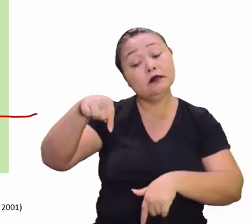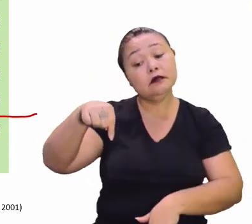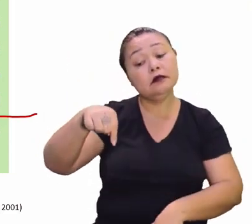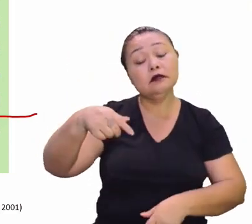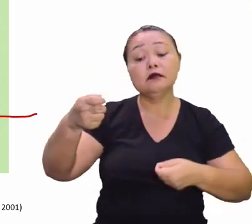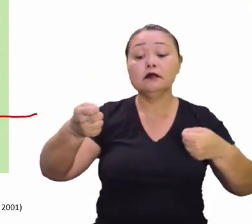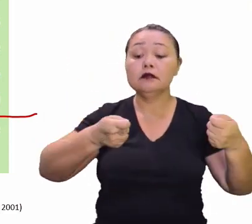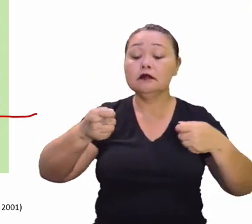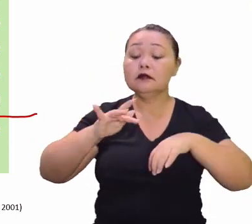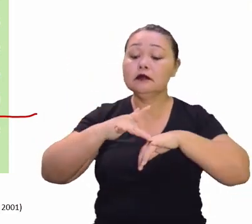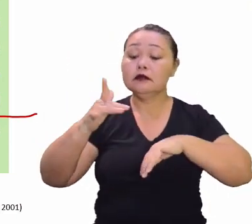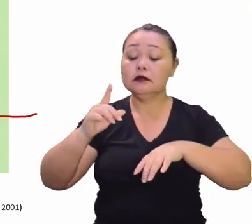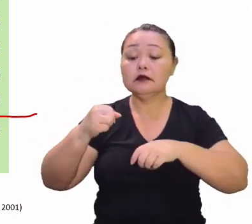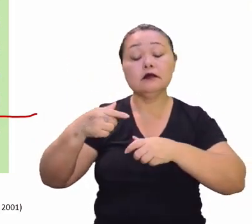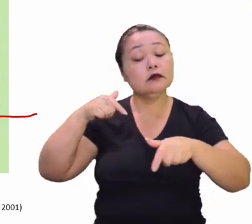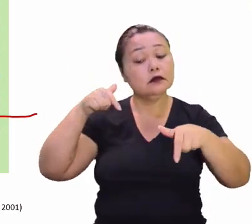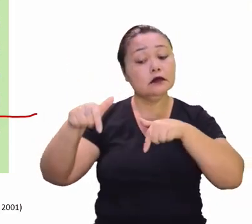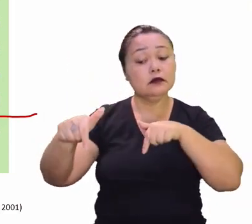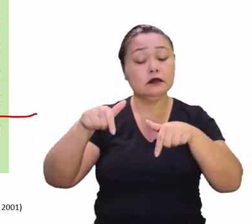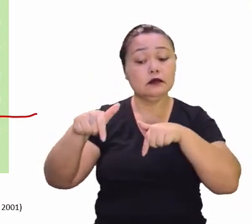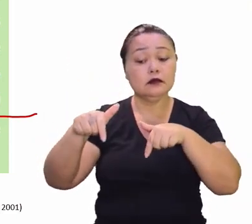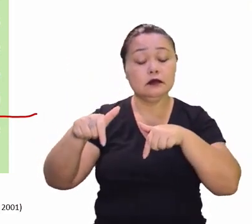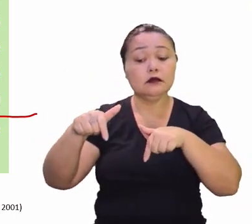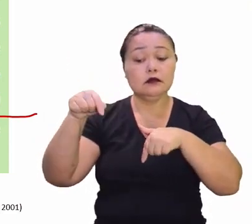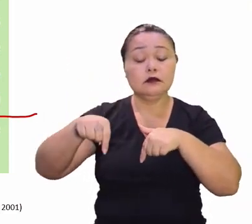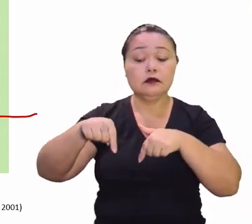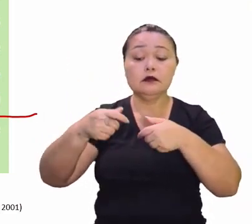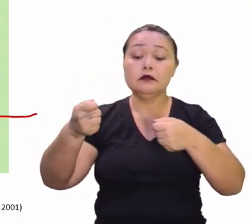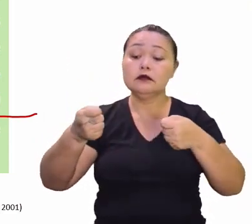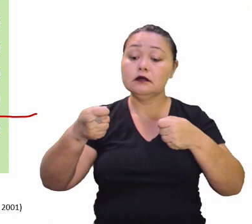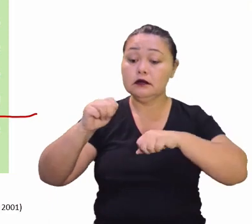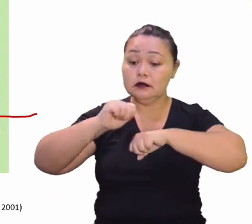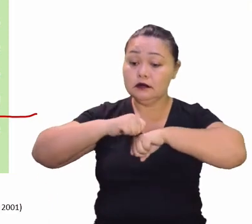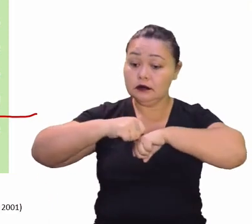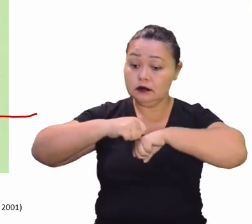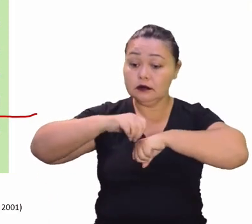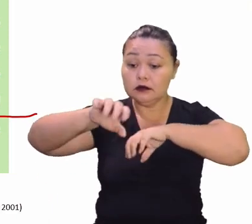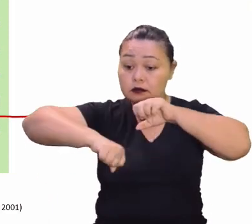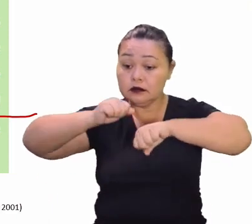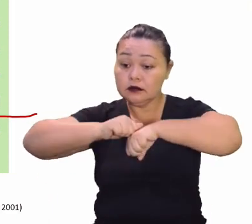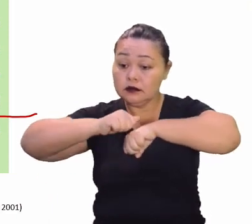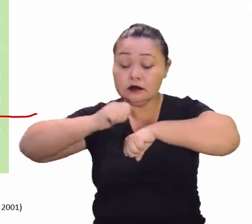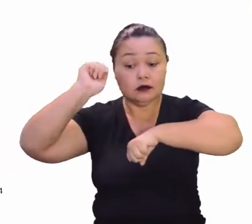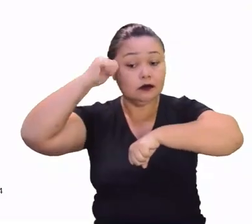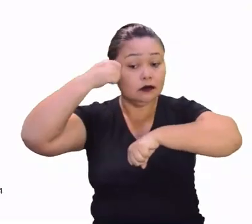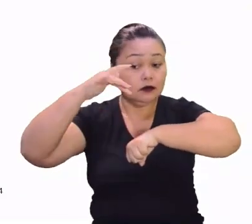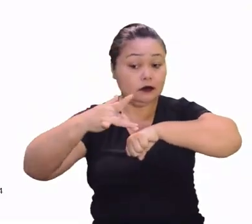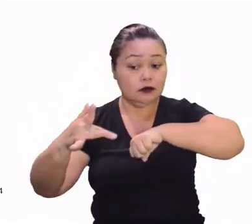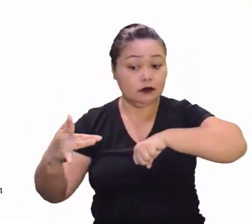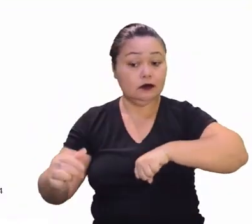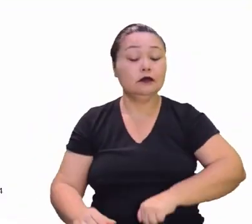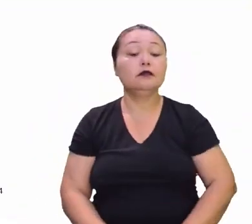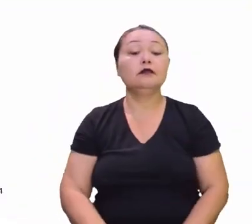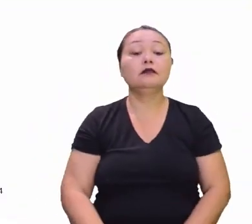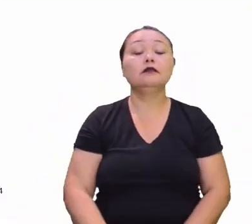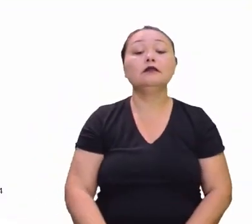cá, garimpeiros principalmente, para trabalhar no garimpo da cassiterita. Exatamente. Beleza?